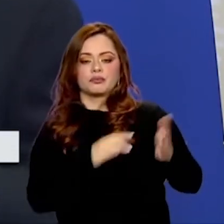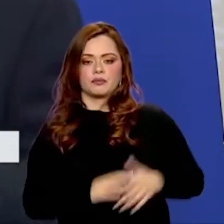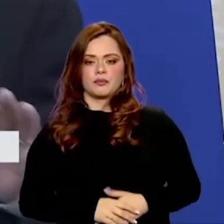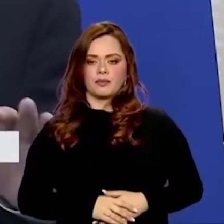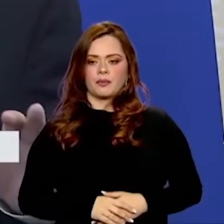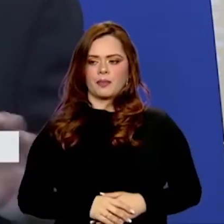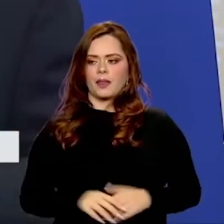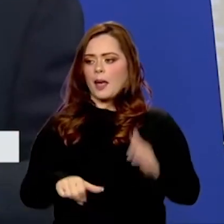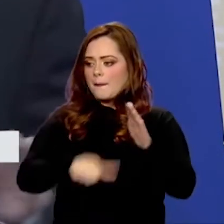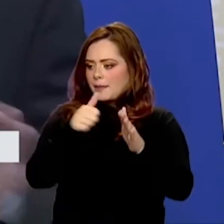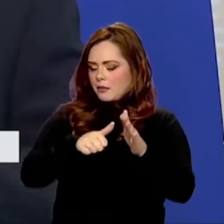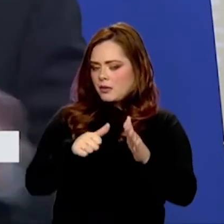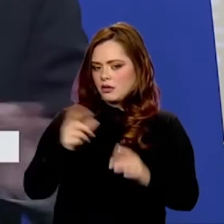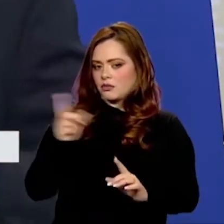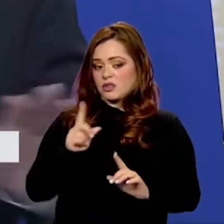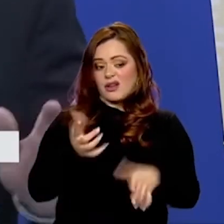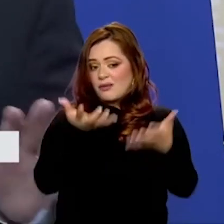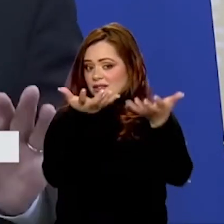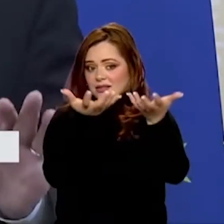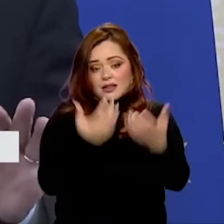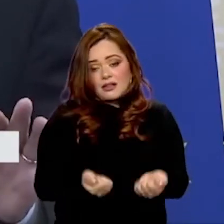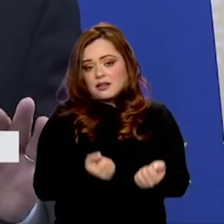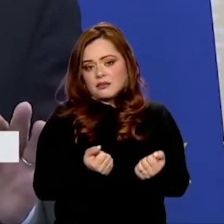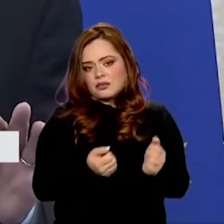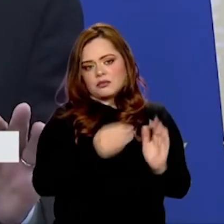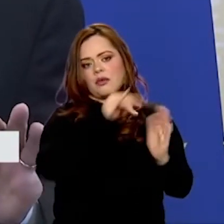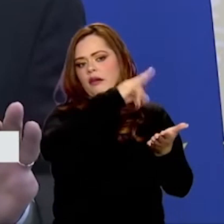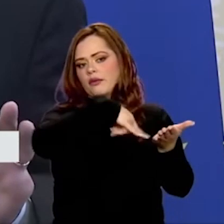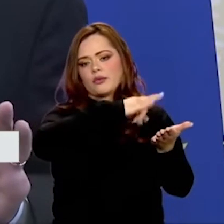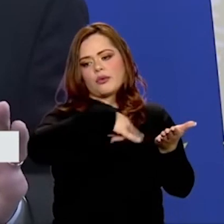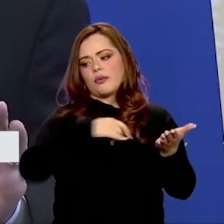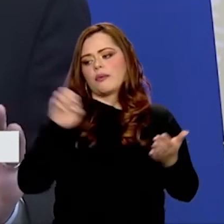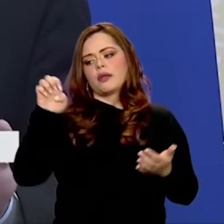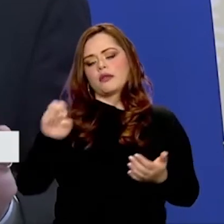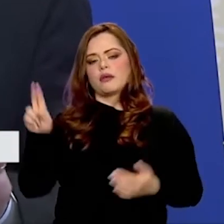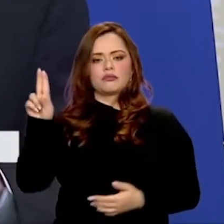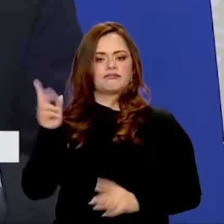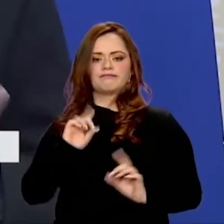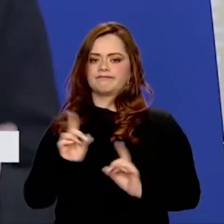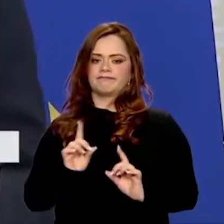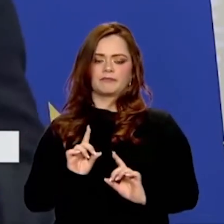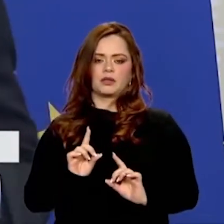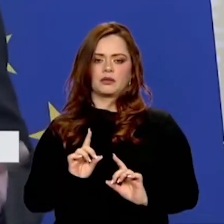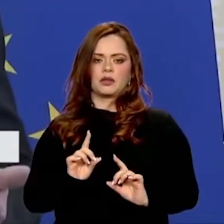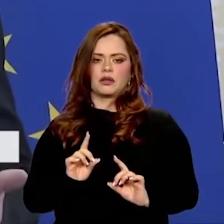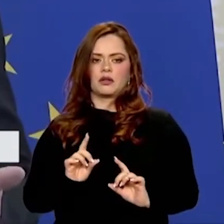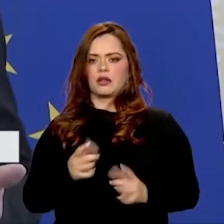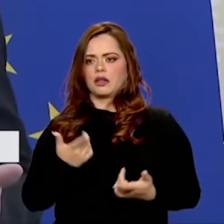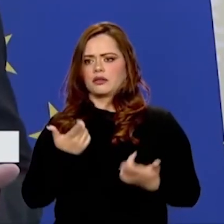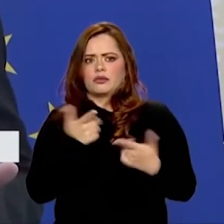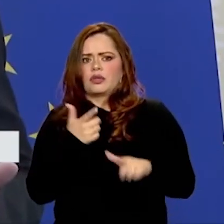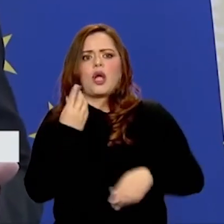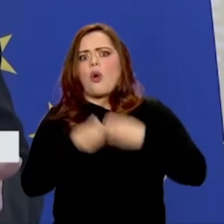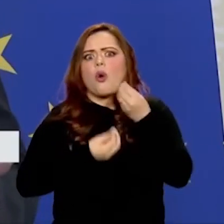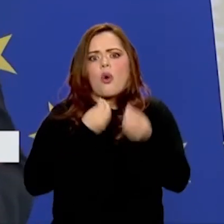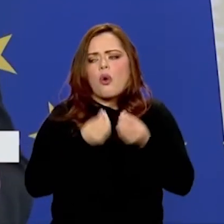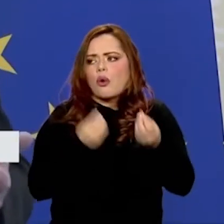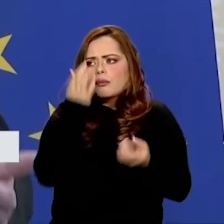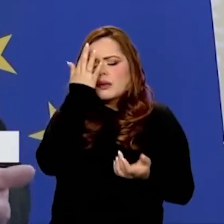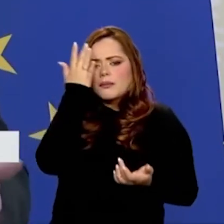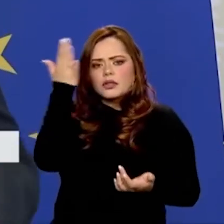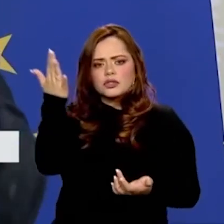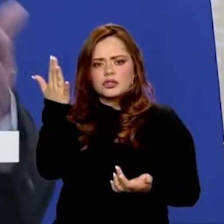nós não aceitamos a carta adicional da União Europeia. É impossível você imaginar que